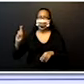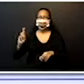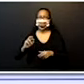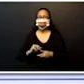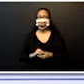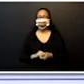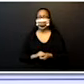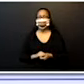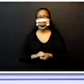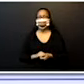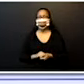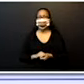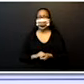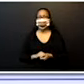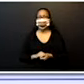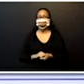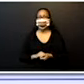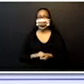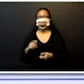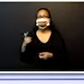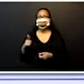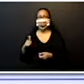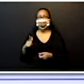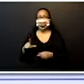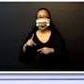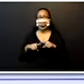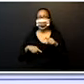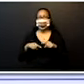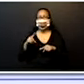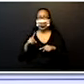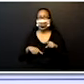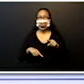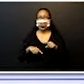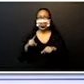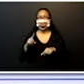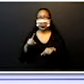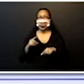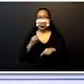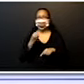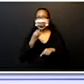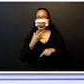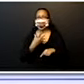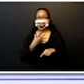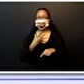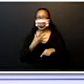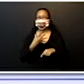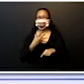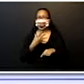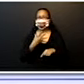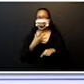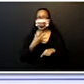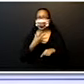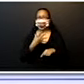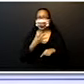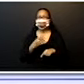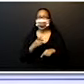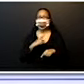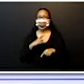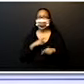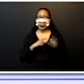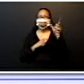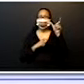erro. Mais uma vez o material camarada, olha lá que legal. Ele completa algumas colunas aí para